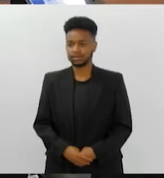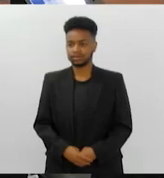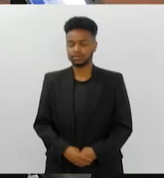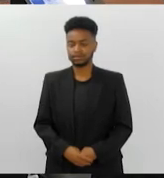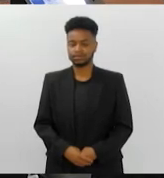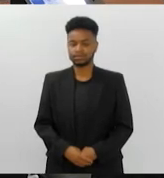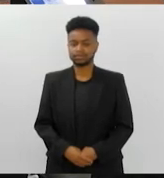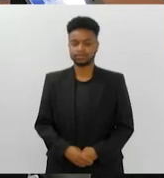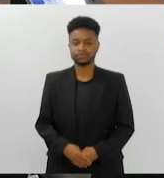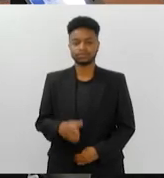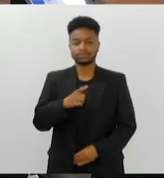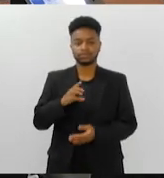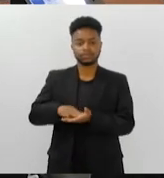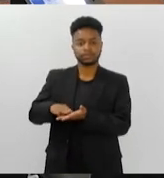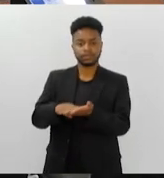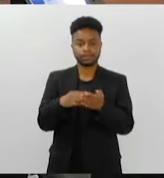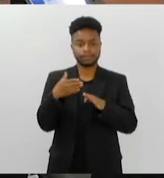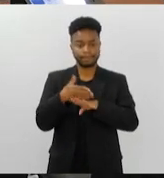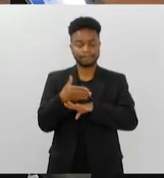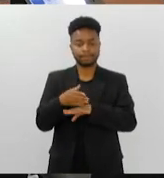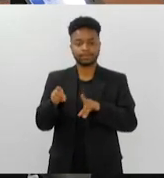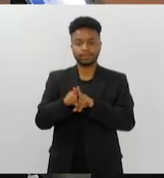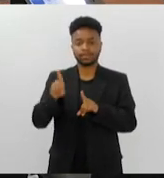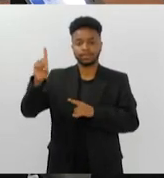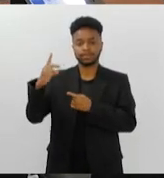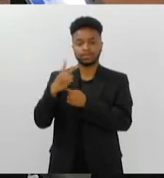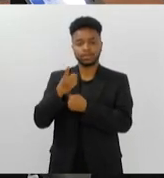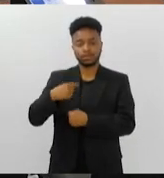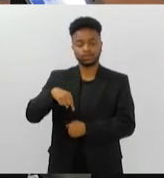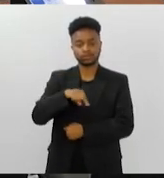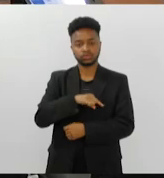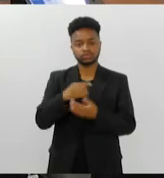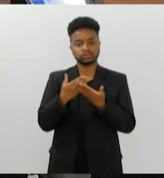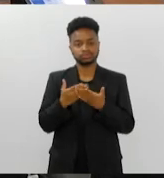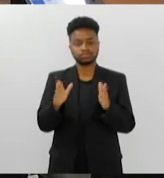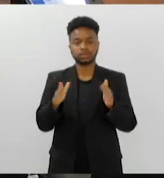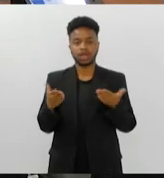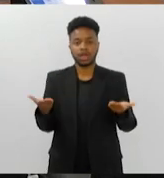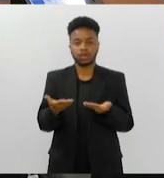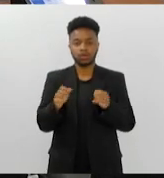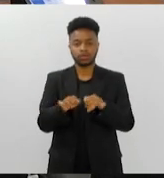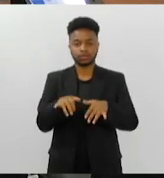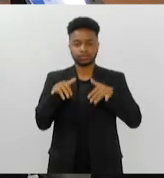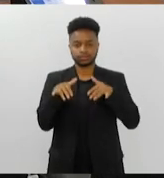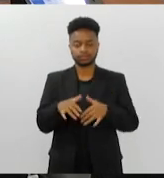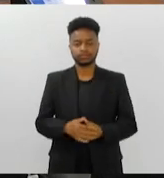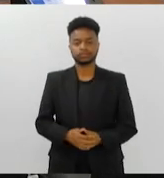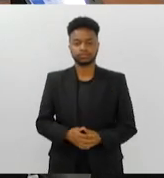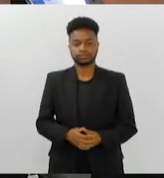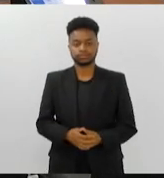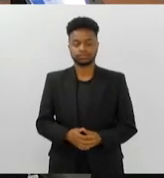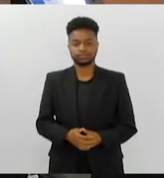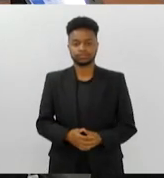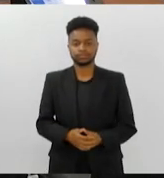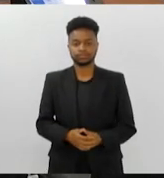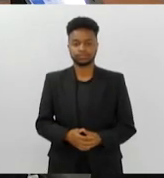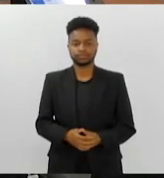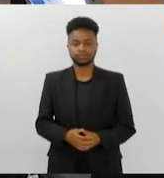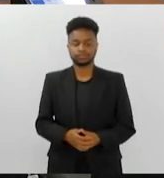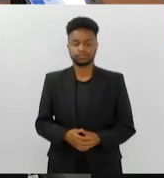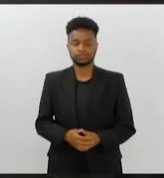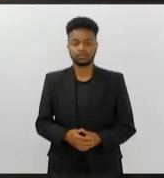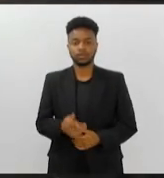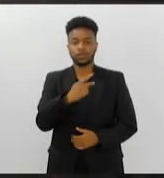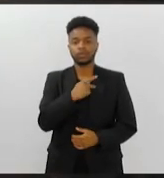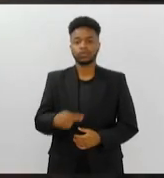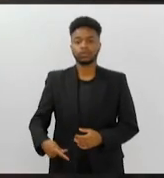havendo o número legal sobre a proteção de Deus iniciamos o nosso trabalho está aberta a sessão a